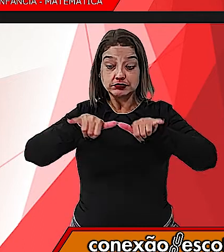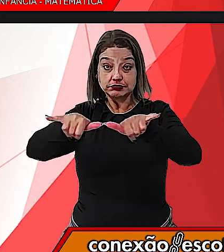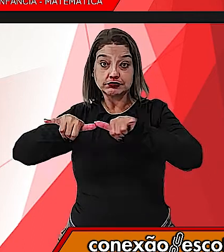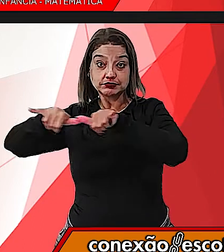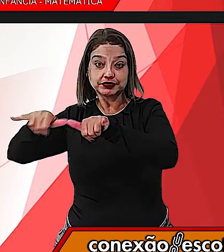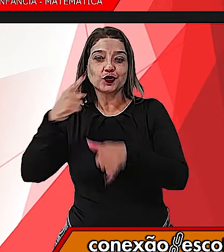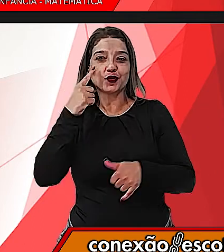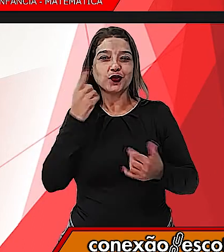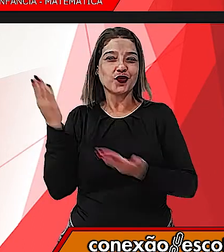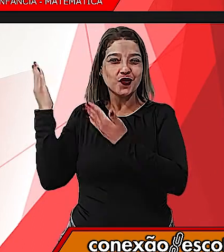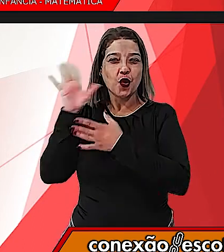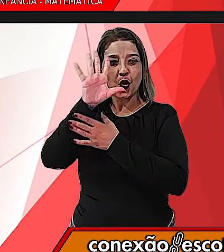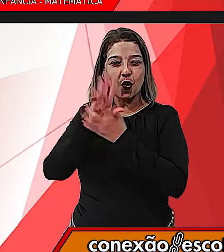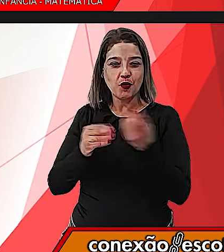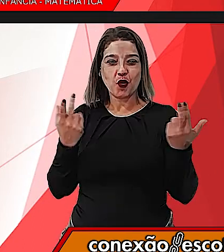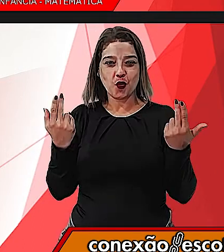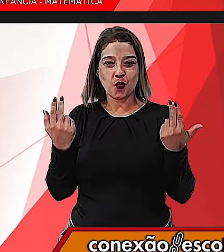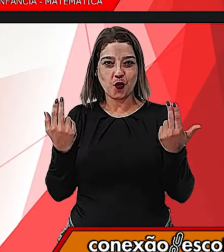desse, olha só.